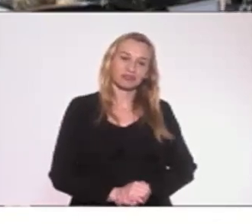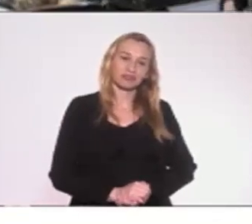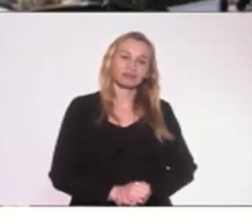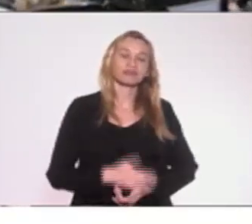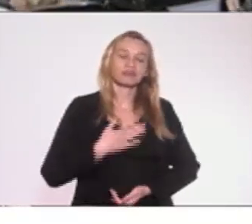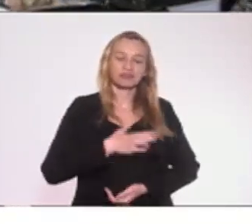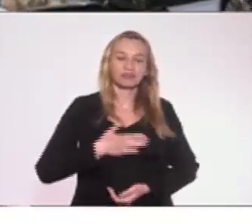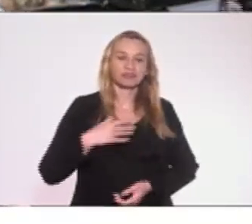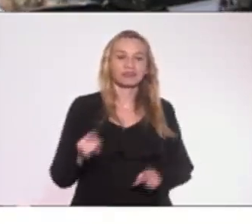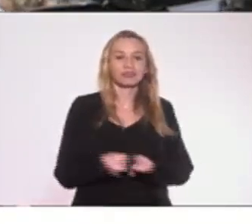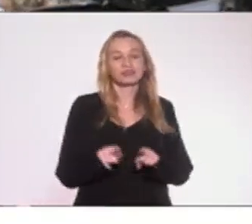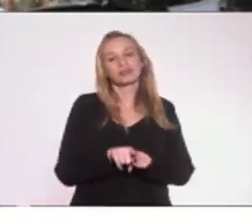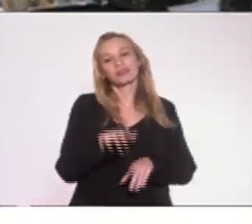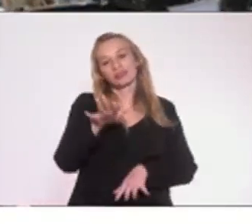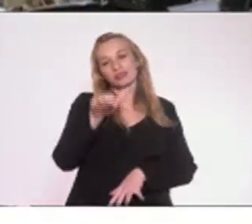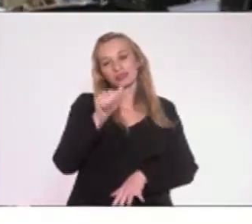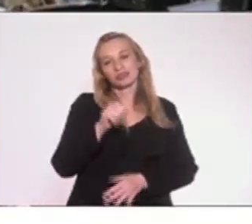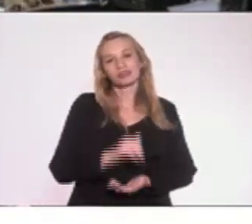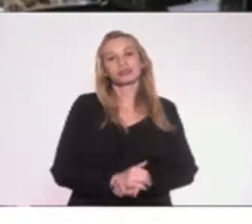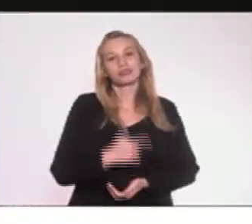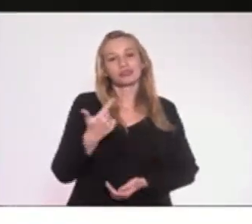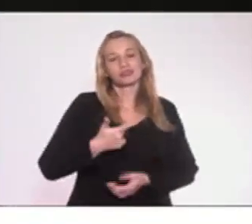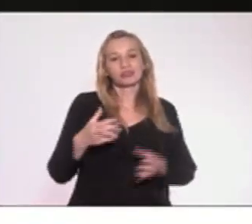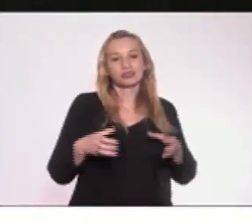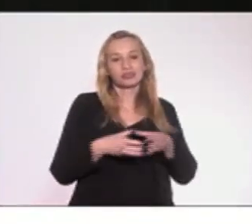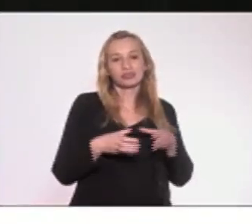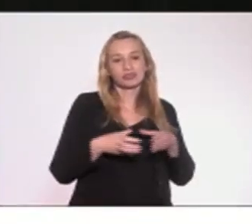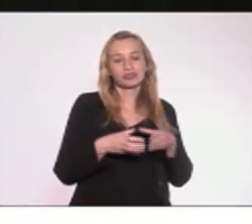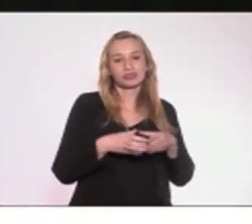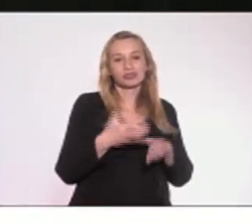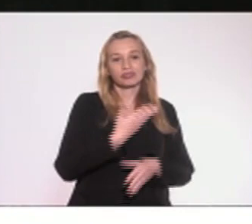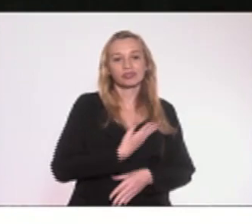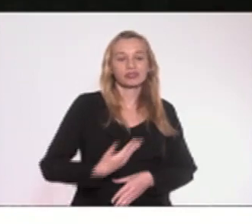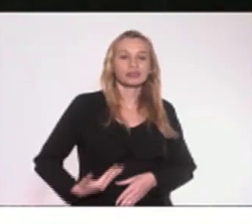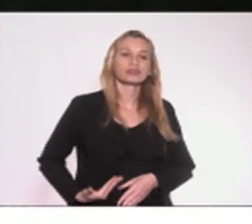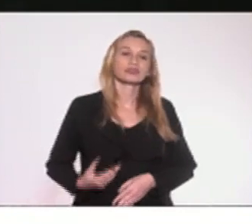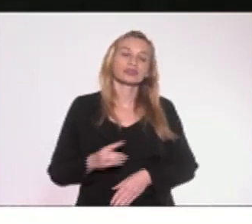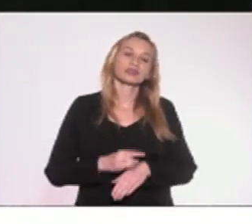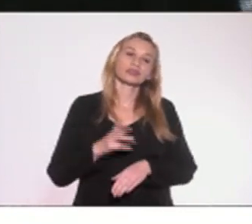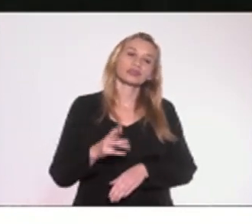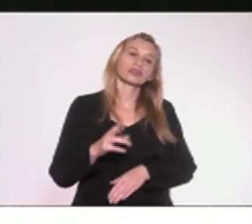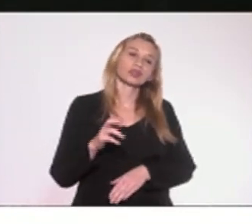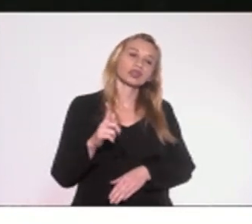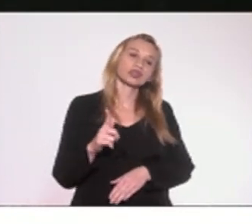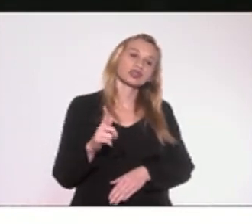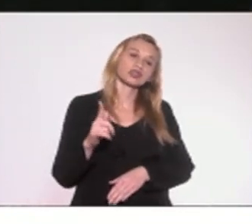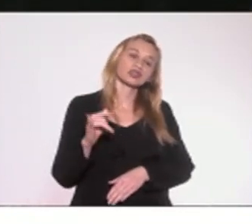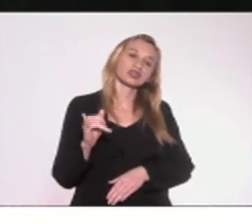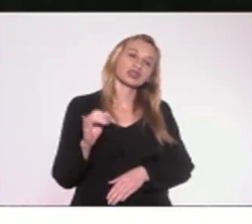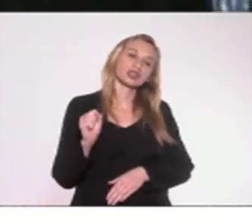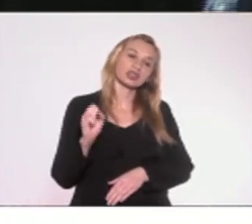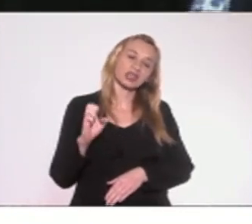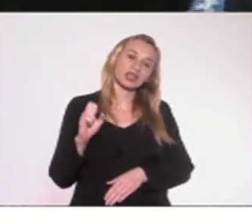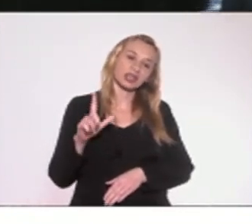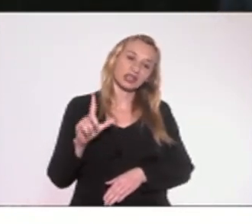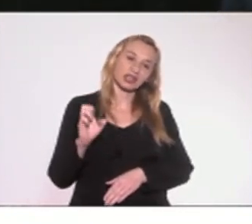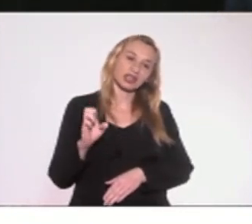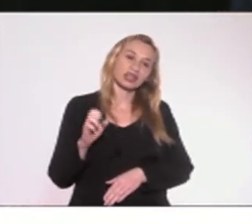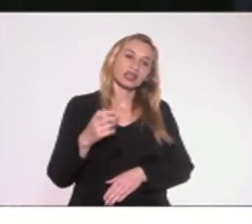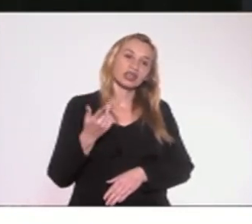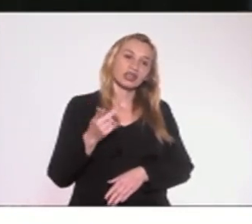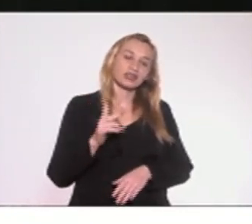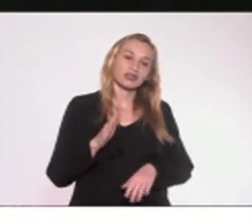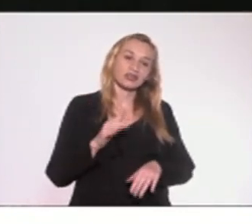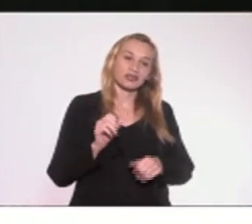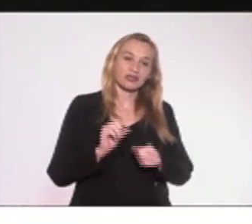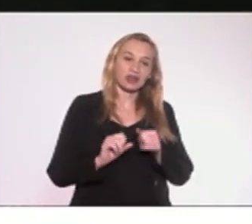Gostaria também de chamar o segundo grupo, governador, doutora Gisele. Um grupo que faz com que o doutor Marcos Vinícius se